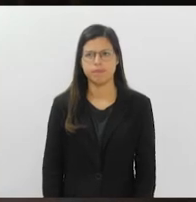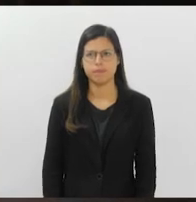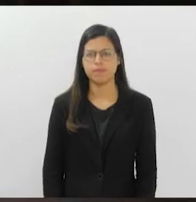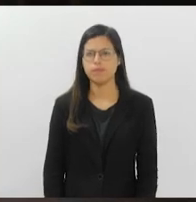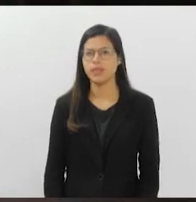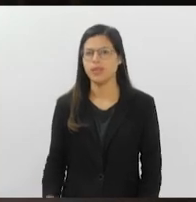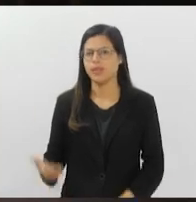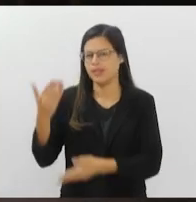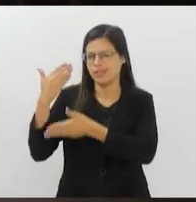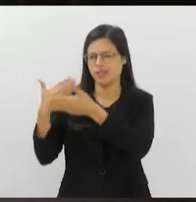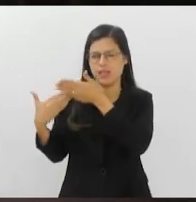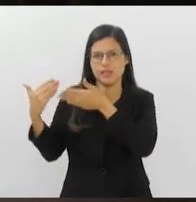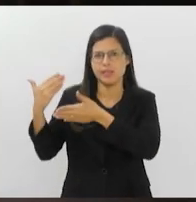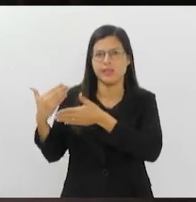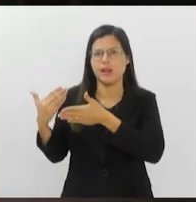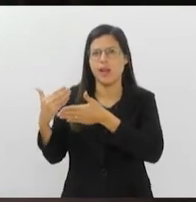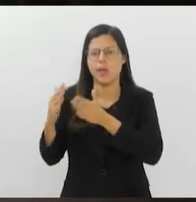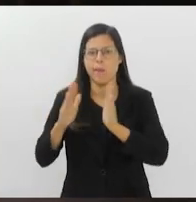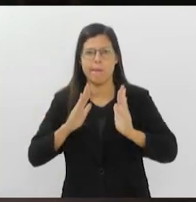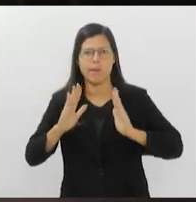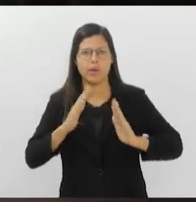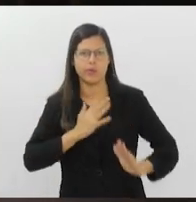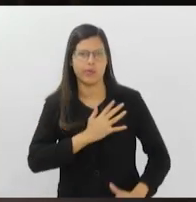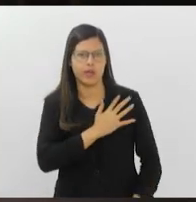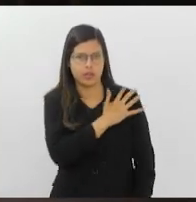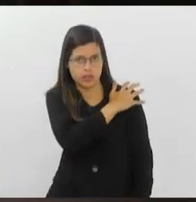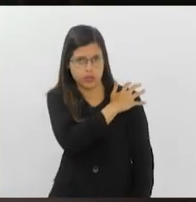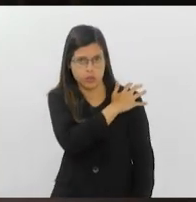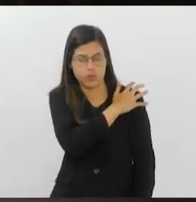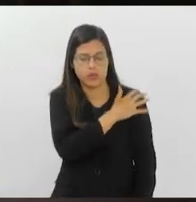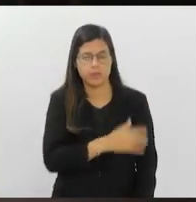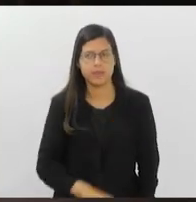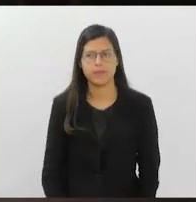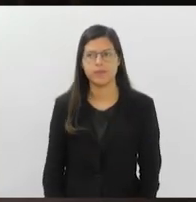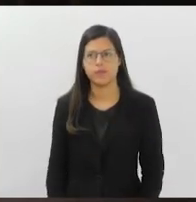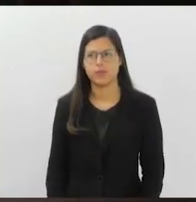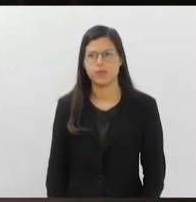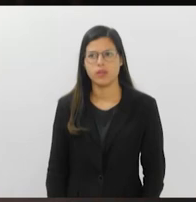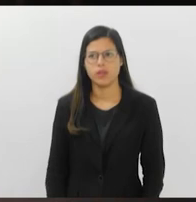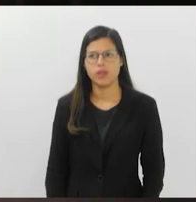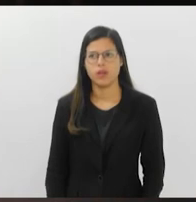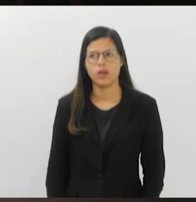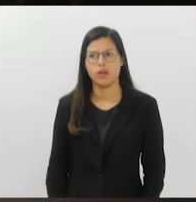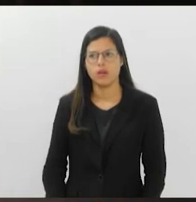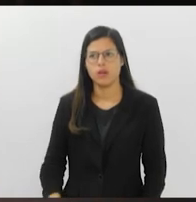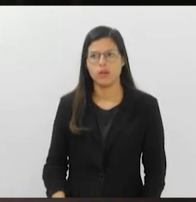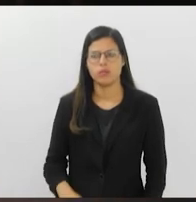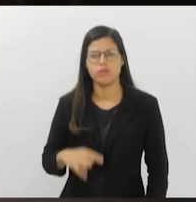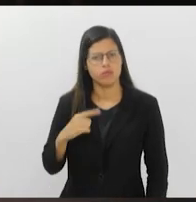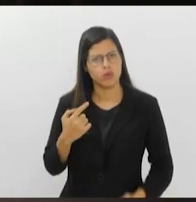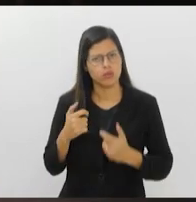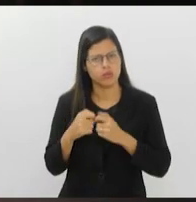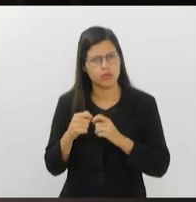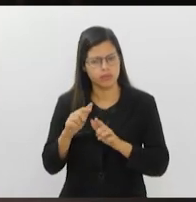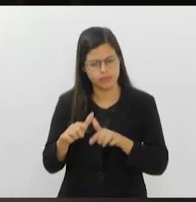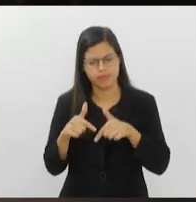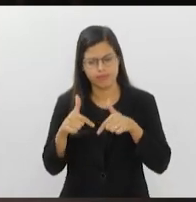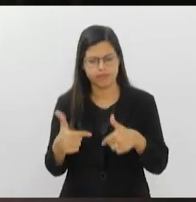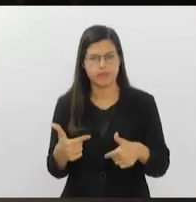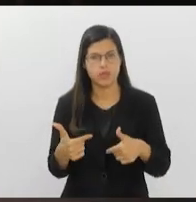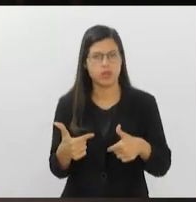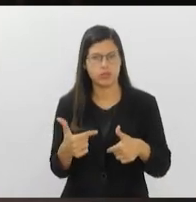naquela época, em plena ditadura, né, a gente já fazia coisas. Nós